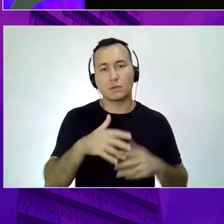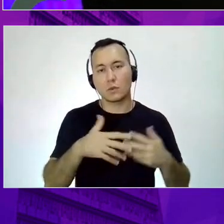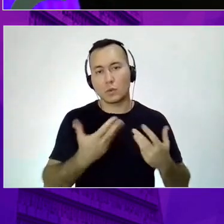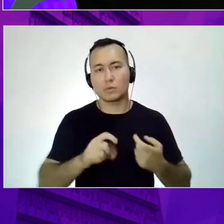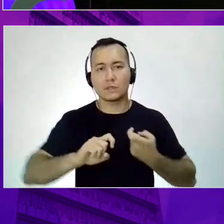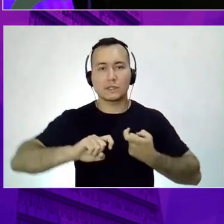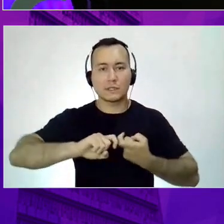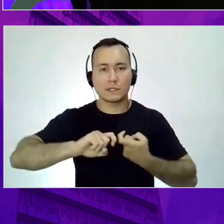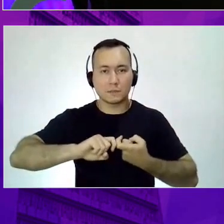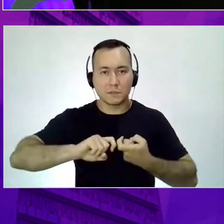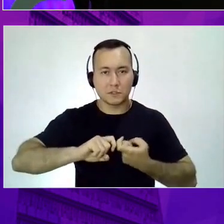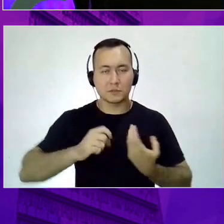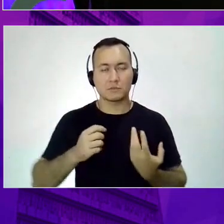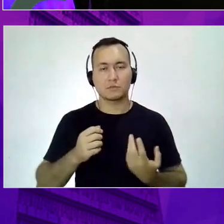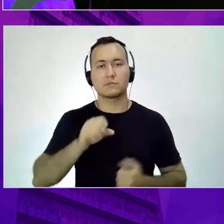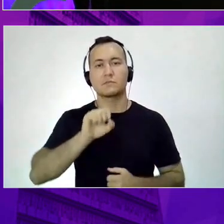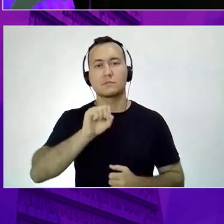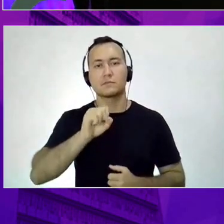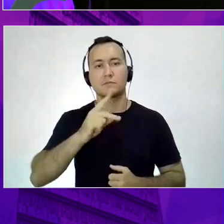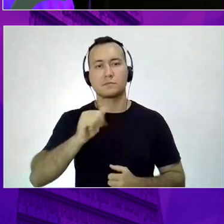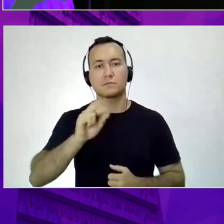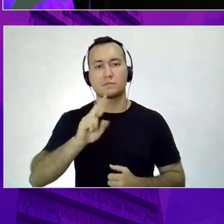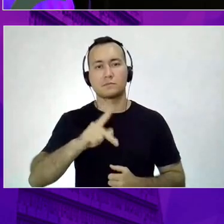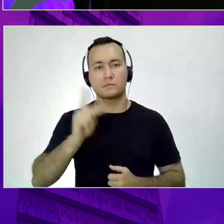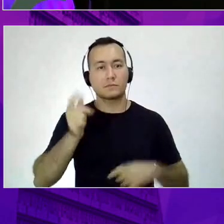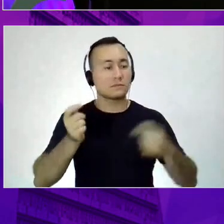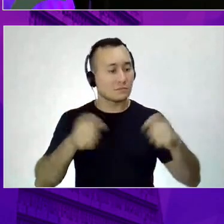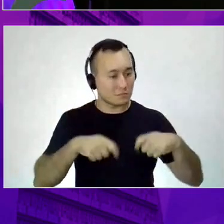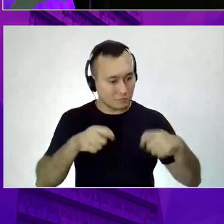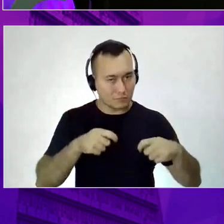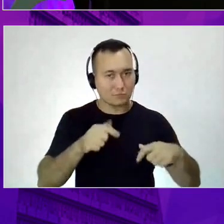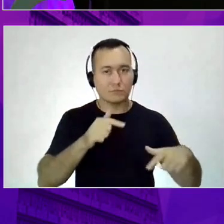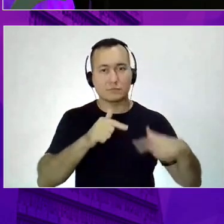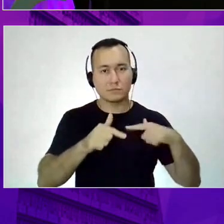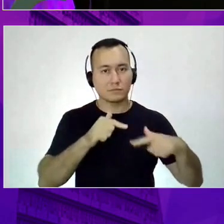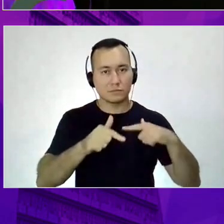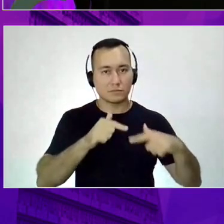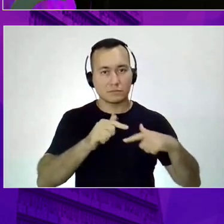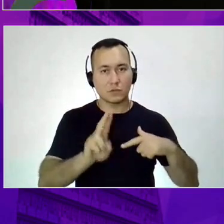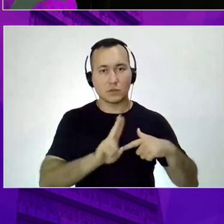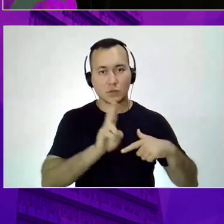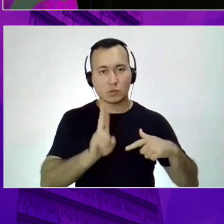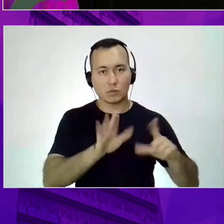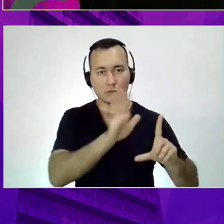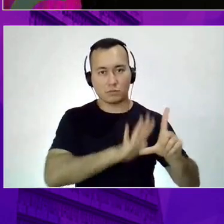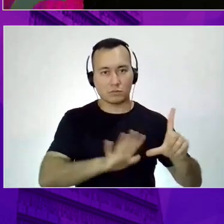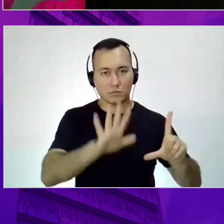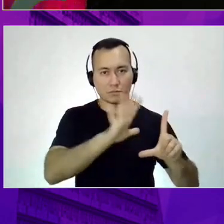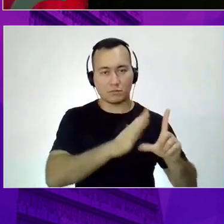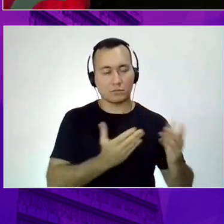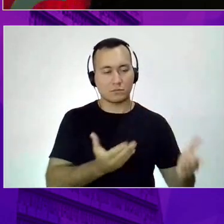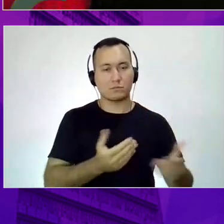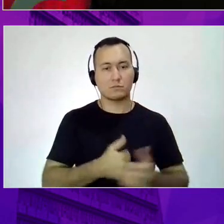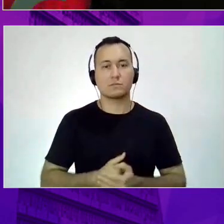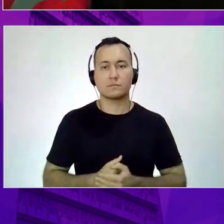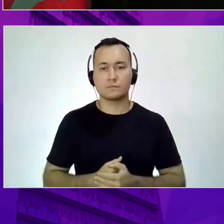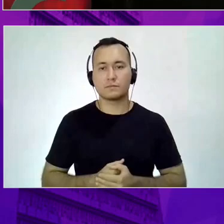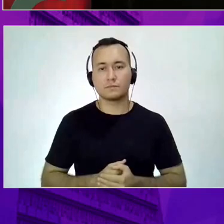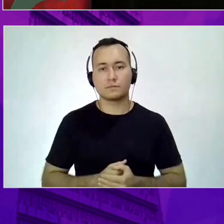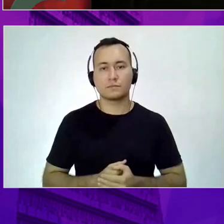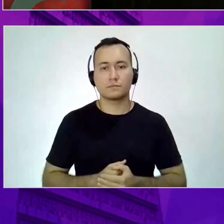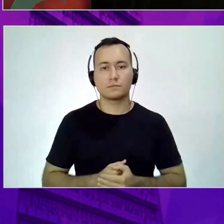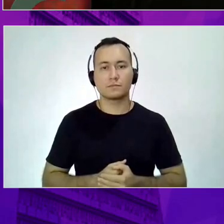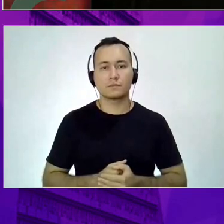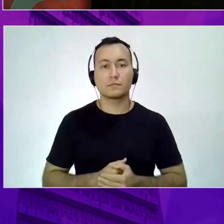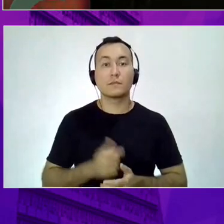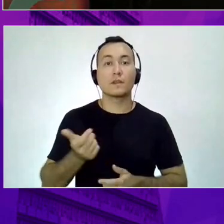pode trabalhar com ele também. E o que a gente tem assim de grande sacada, assim, que foi até anunciado